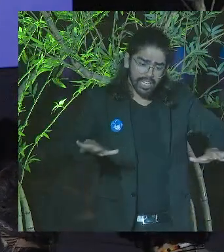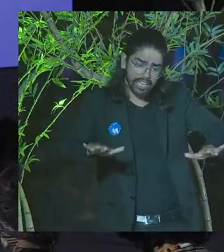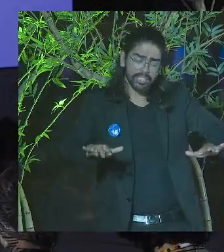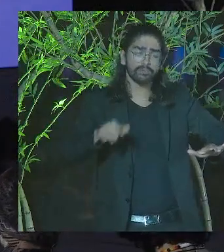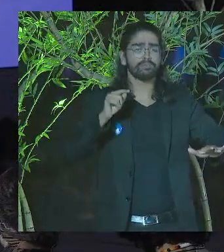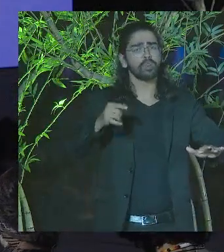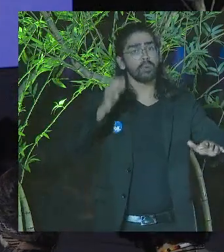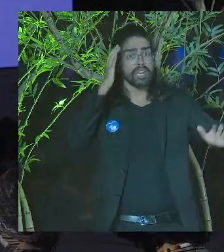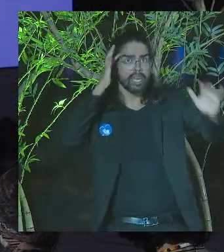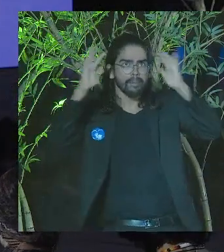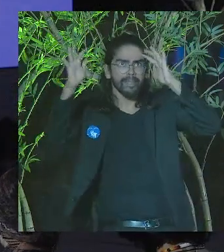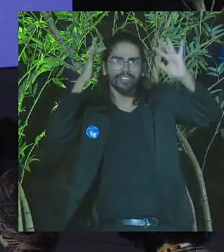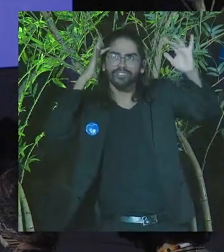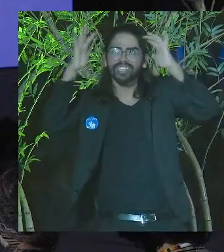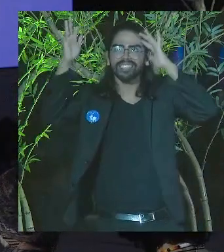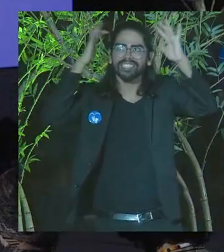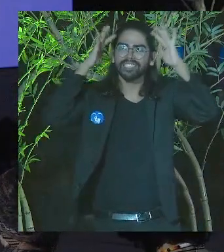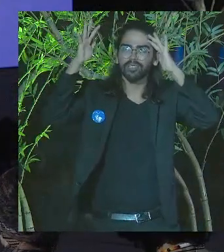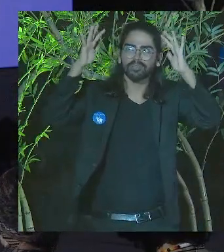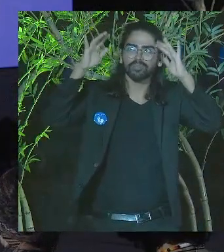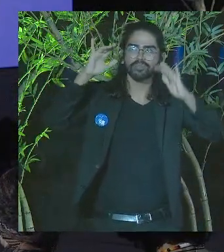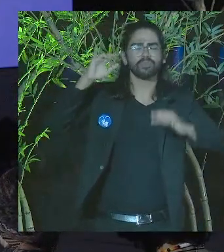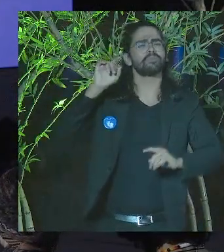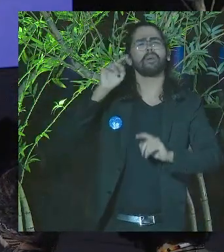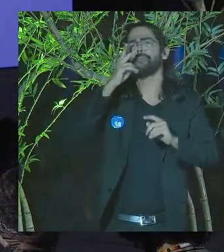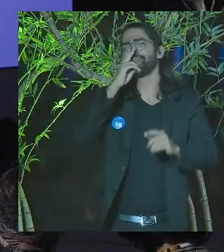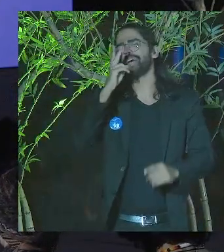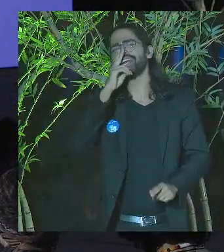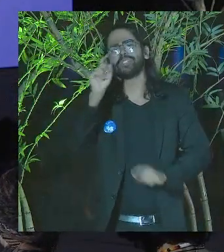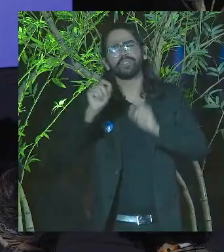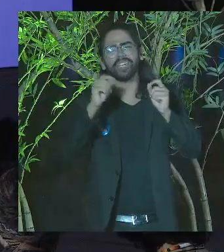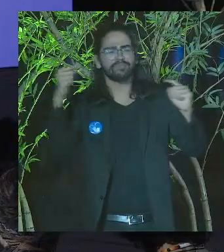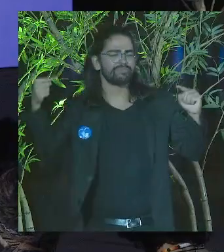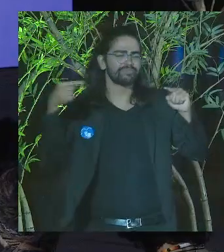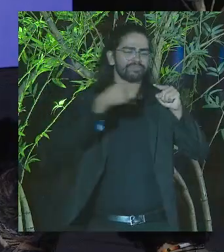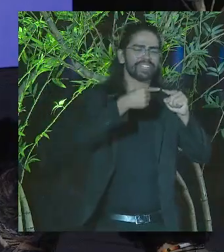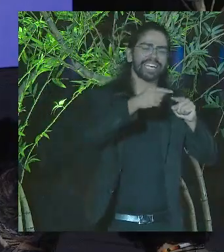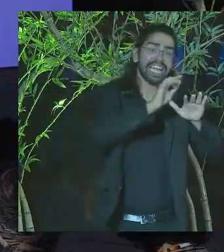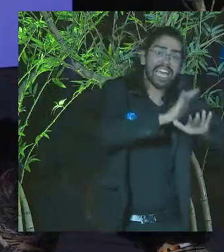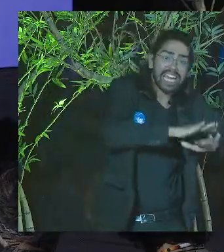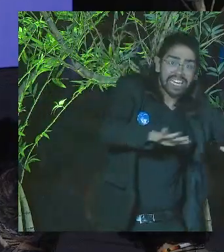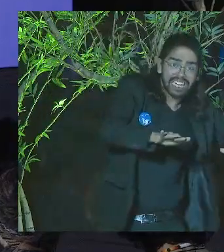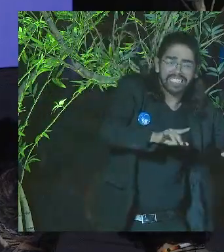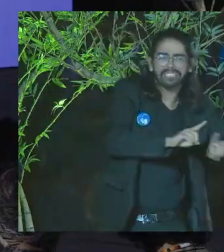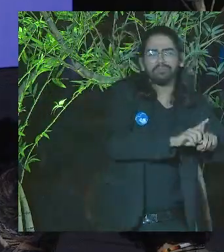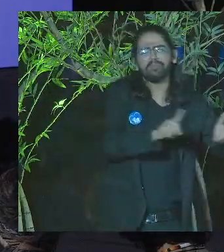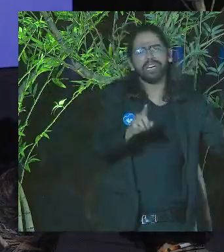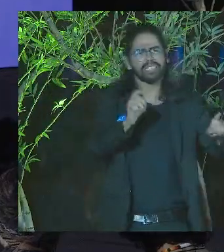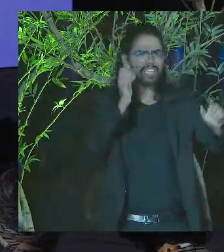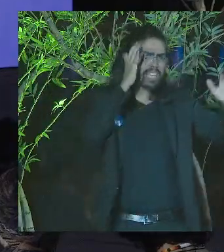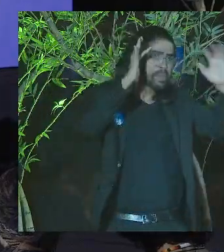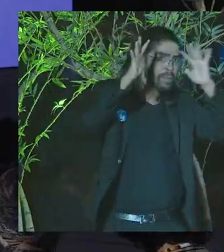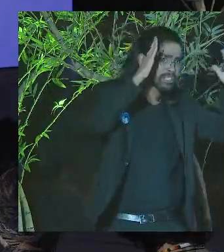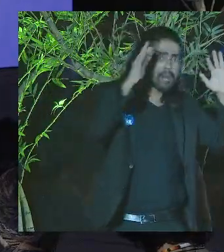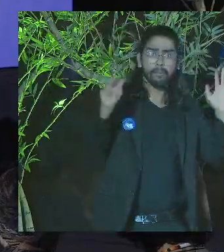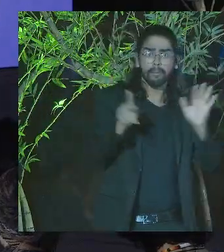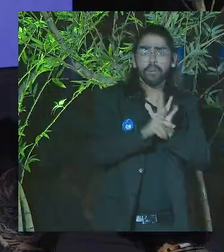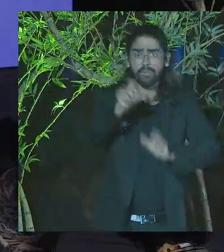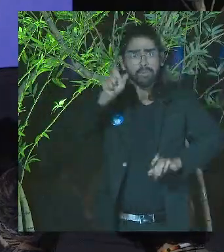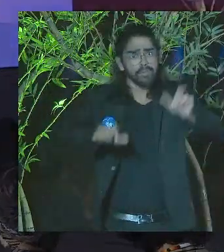sobre imaginação, é como se a gente estivesse numa conversa sobre crianças, mas, na verdade, imaginar é coisa de gente